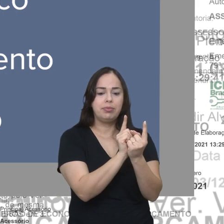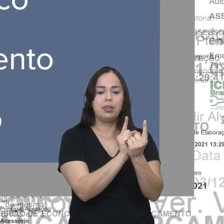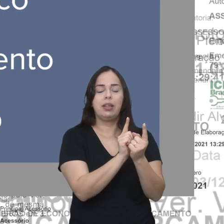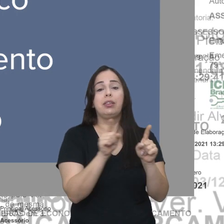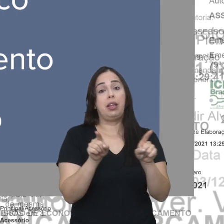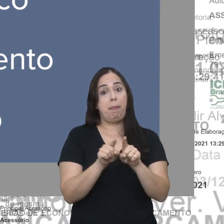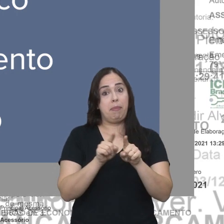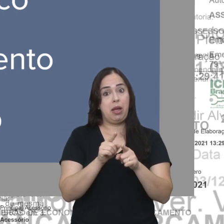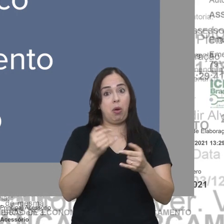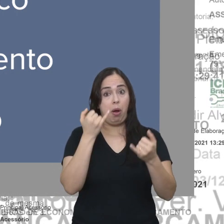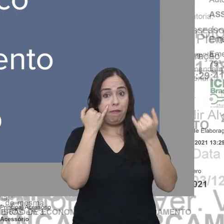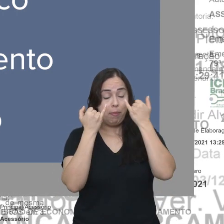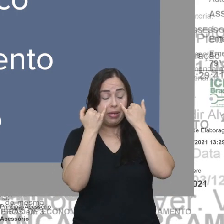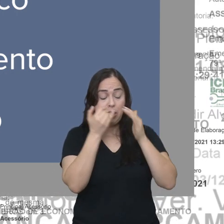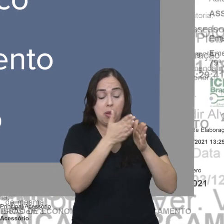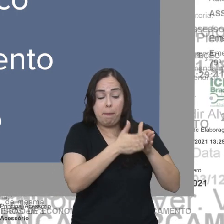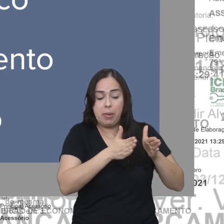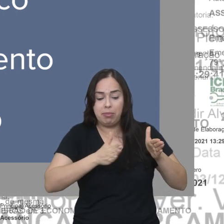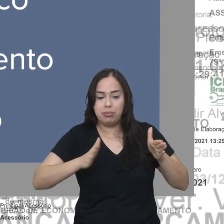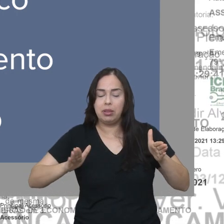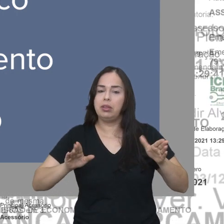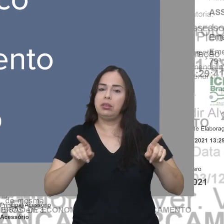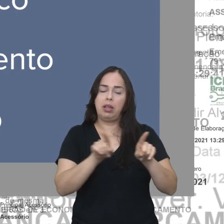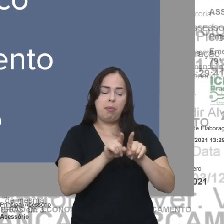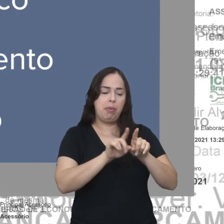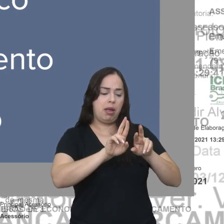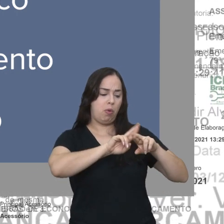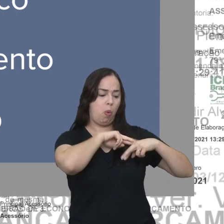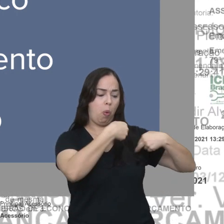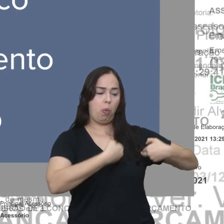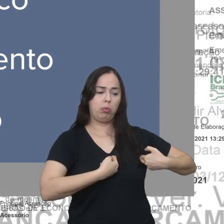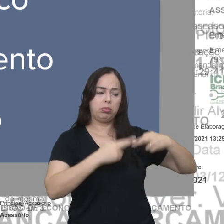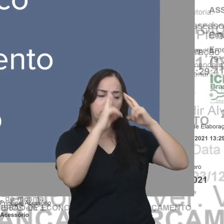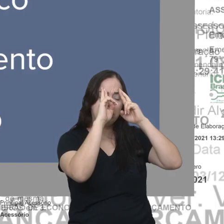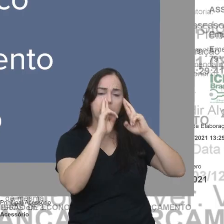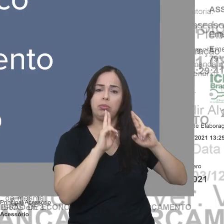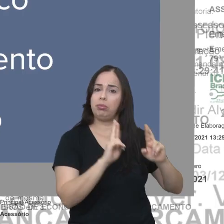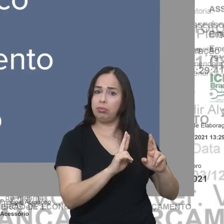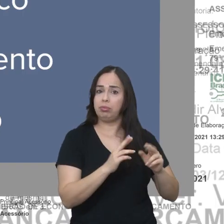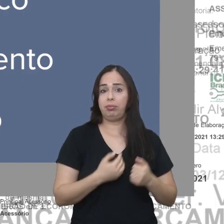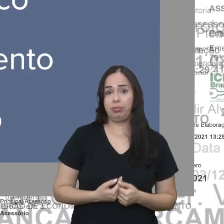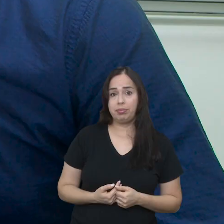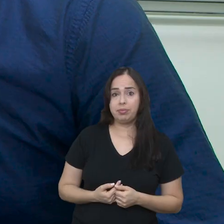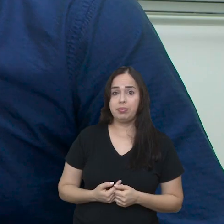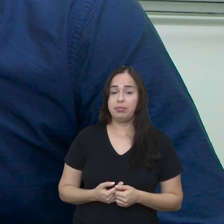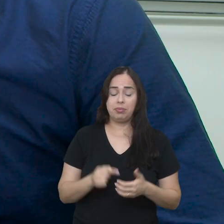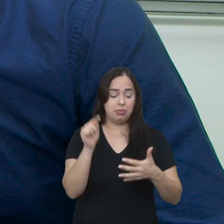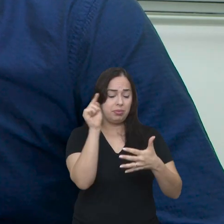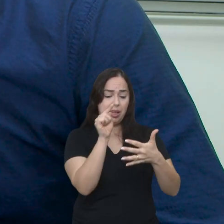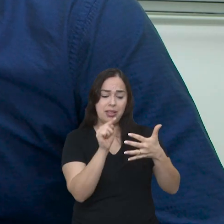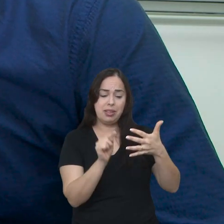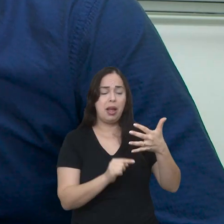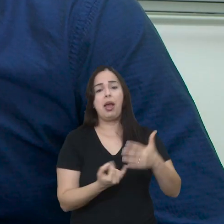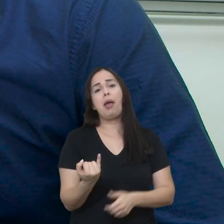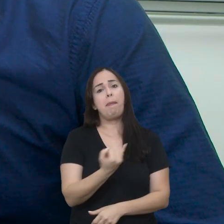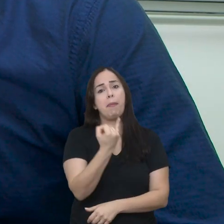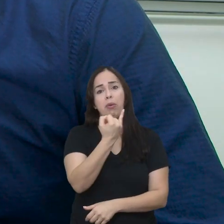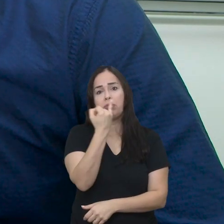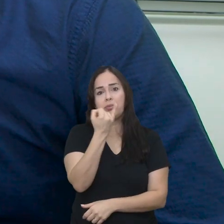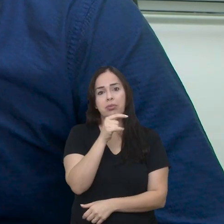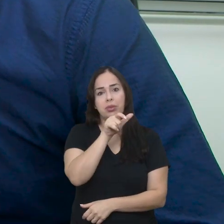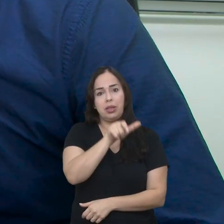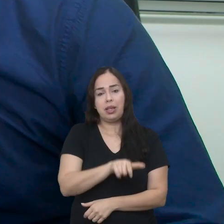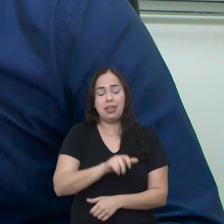ser informada sobre o procedimento a ser realizado e ter o período de luto respeitado para o parlamentar